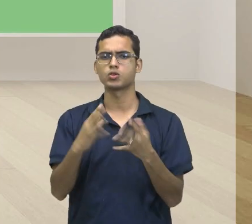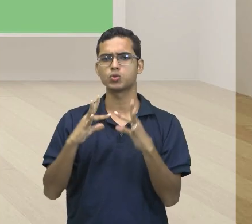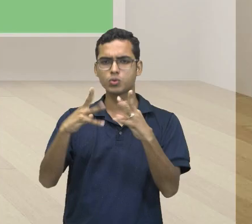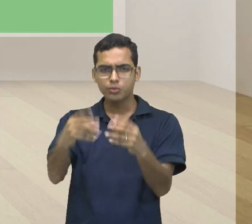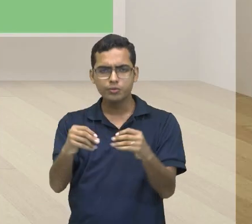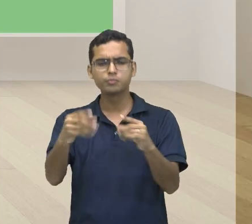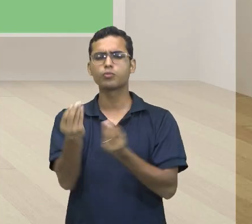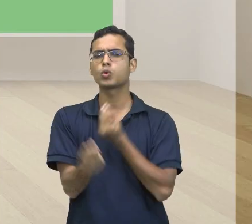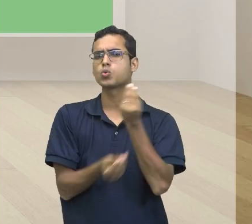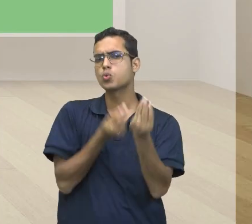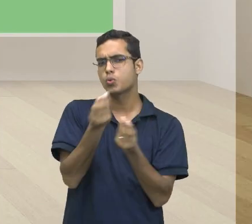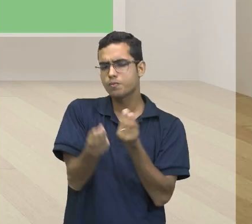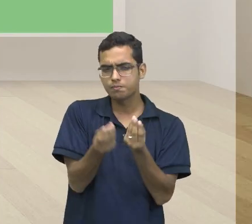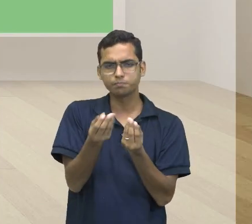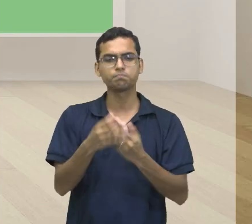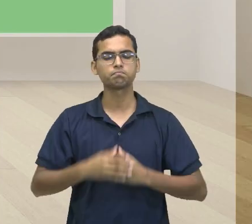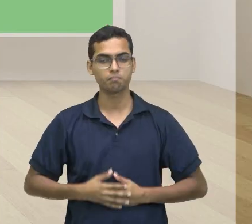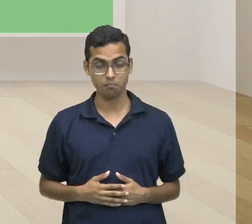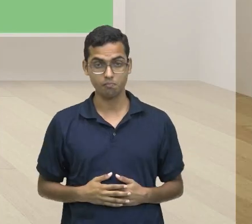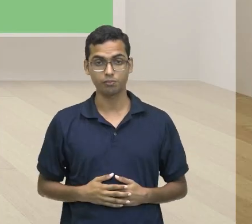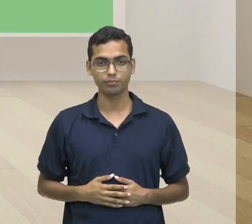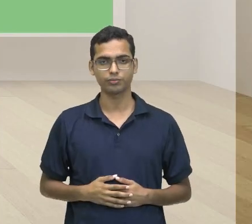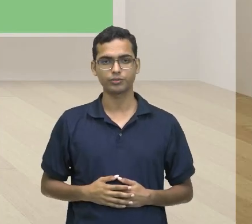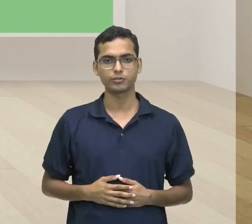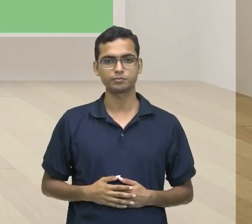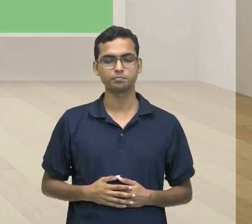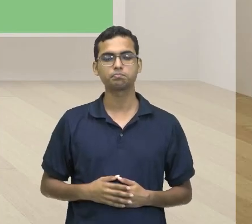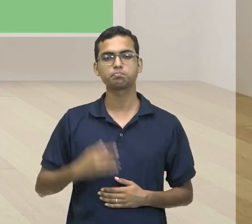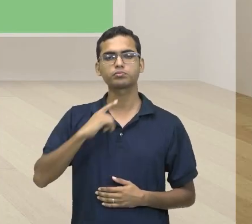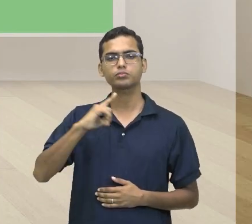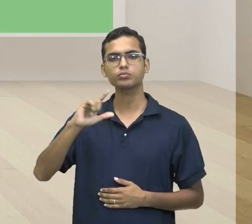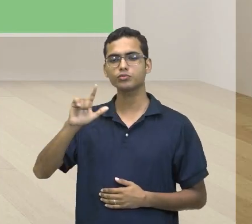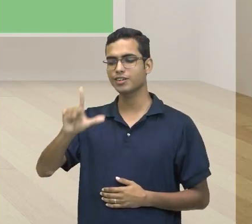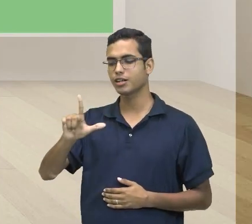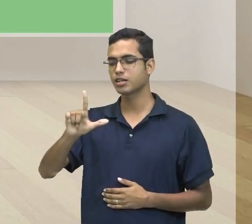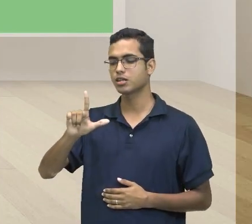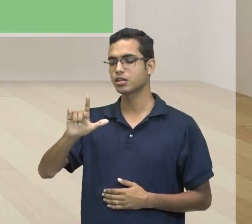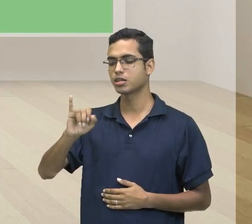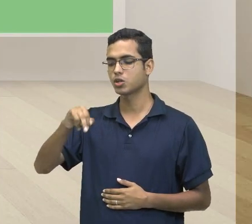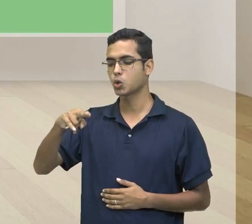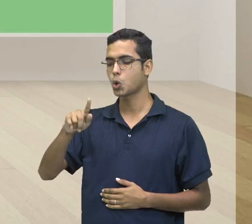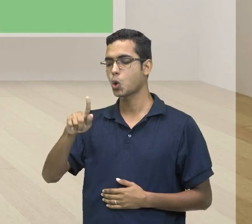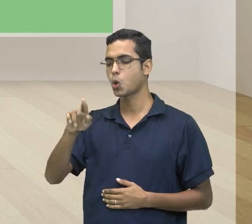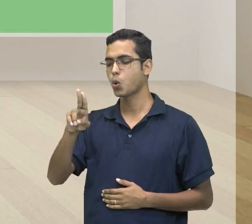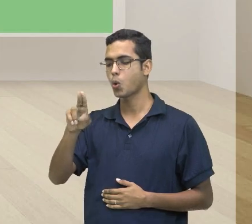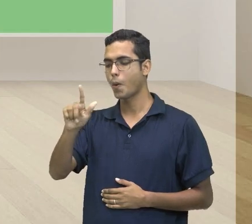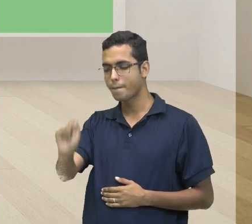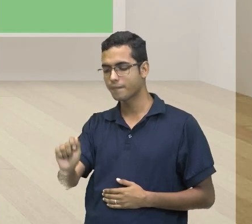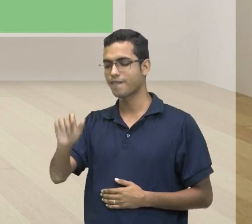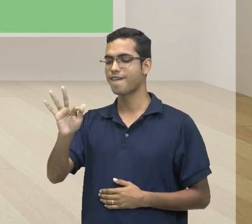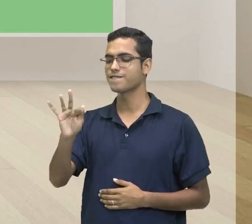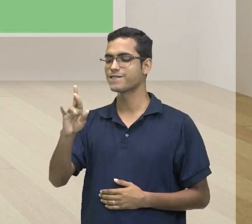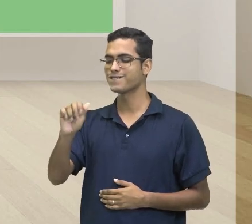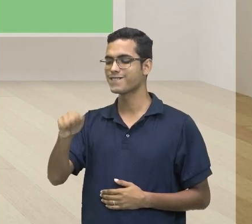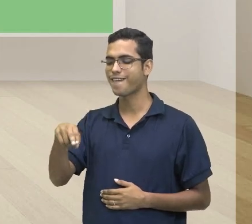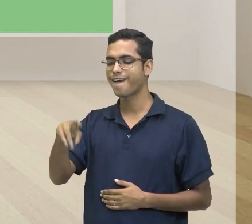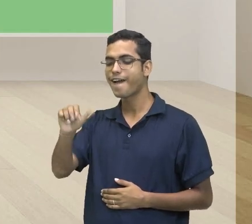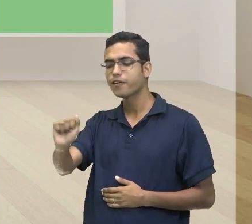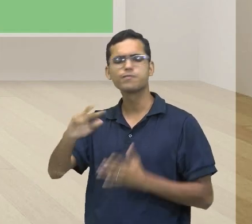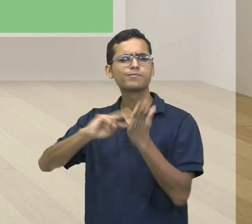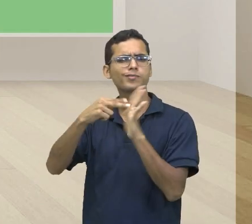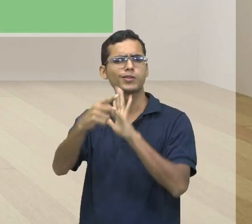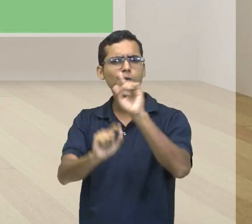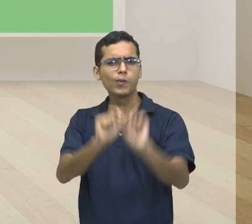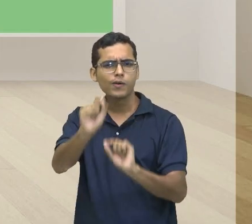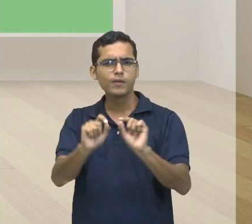prática? Significa que a língua inglesa, aqui no nosso país, ela é utilizada para se comunicar com o externo, se comunicar com o